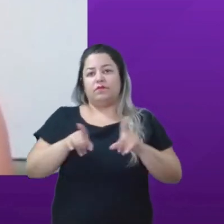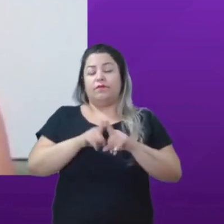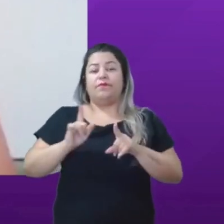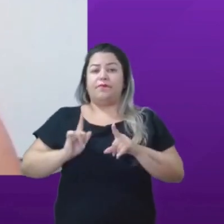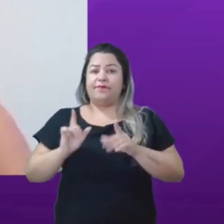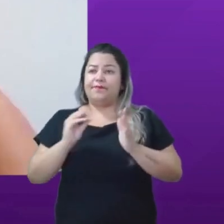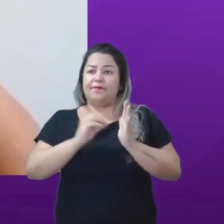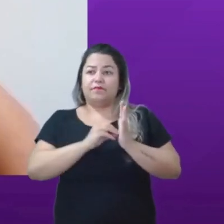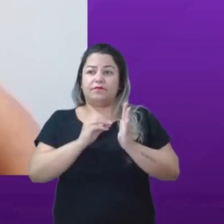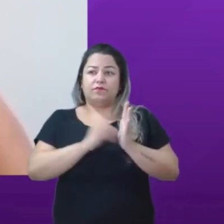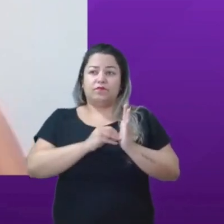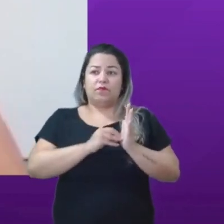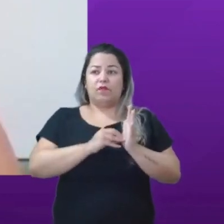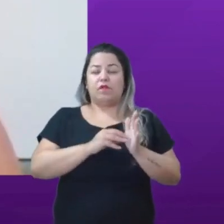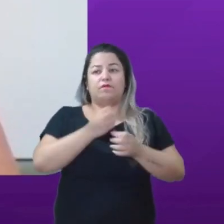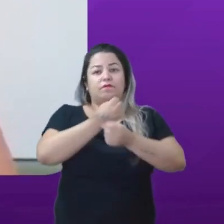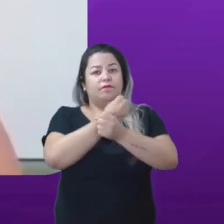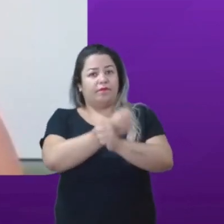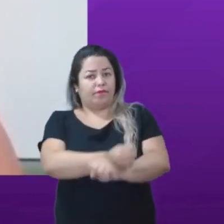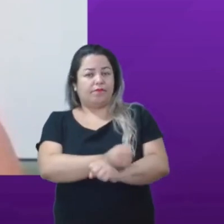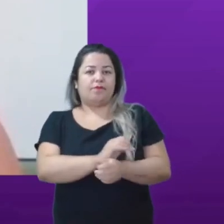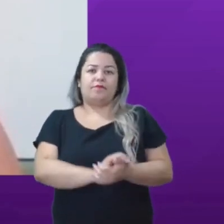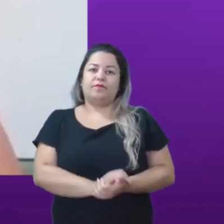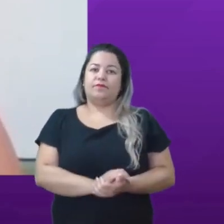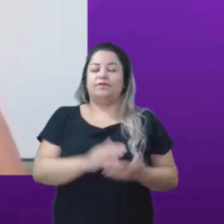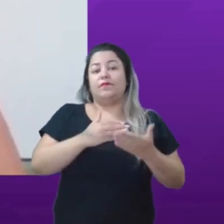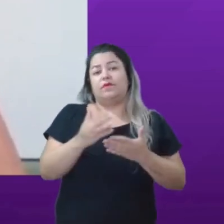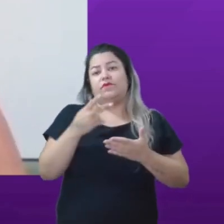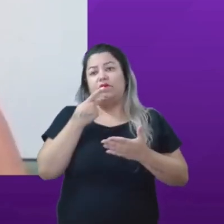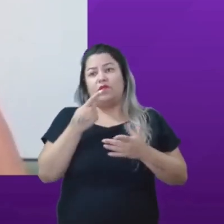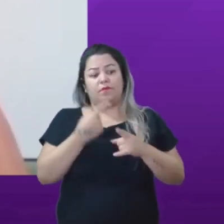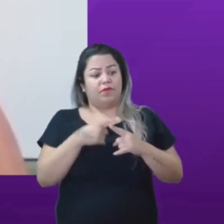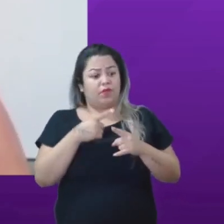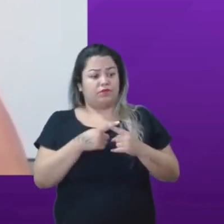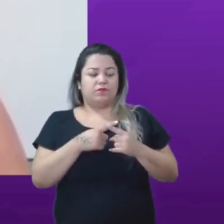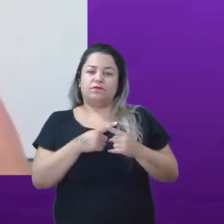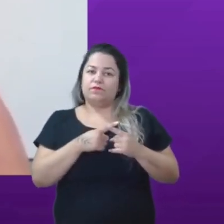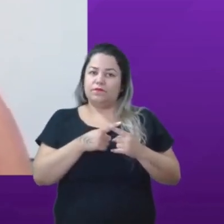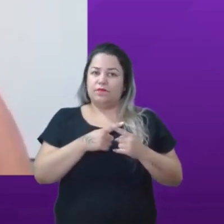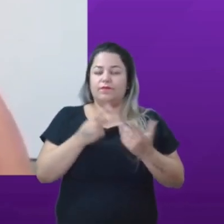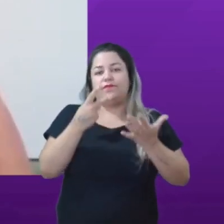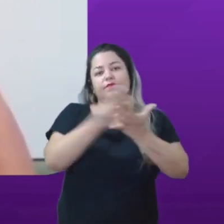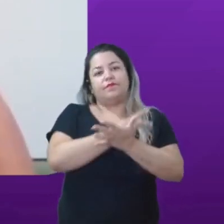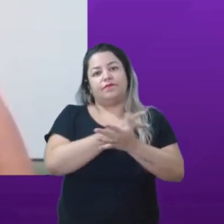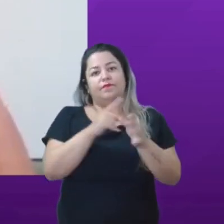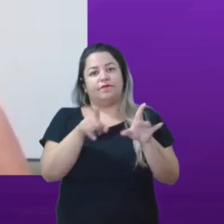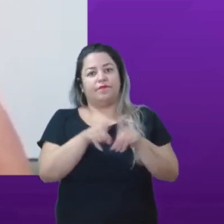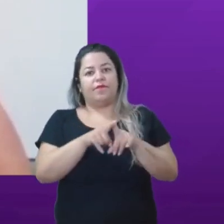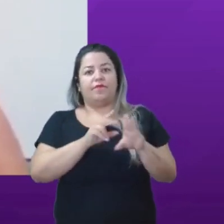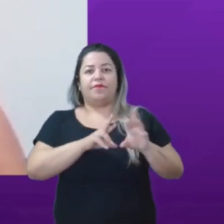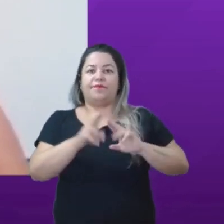que ocorreu durante o período da escravidão. E aí eu começo a falar sobre isso porque o direito, ele surge a partir dessas